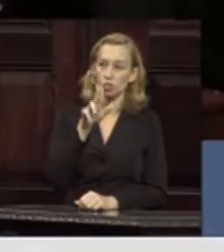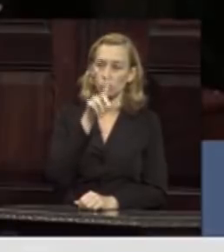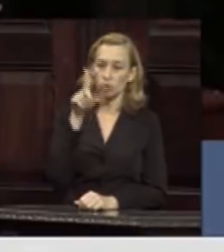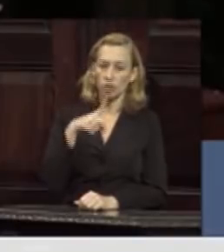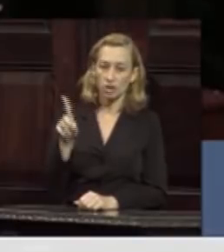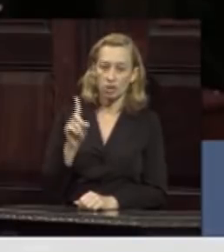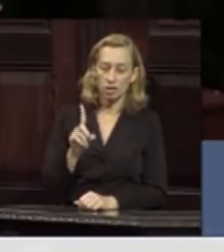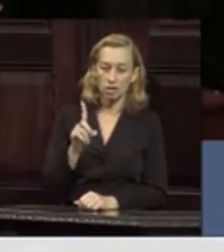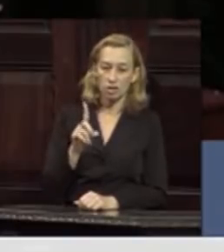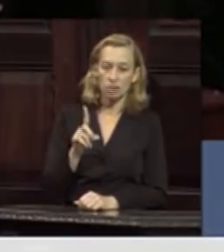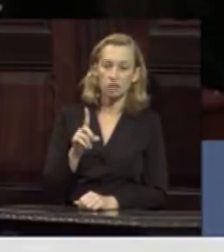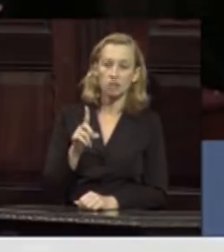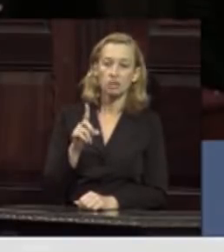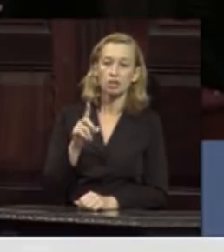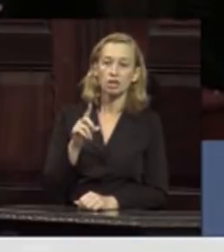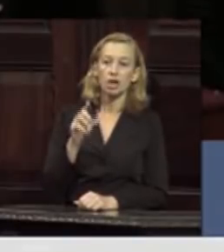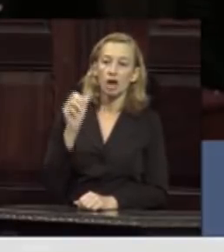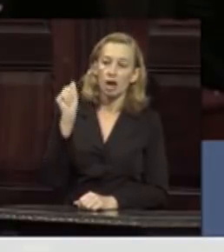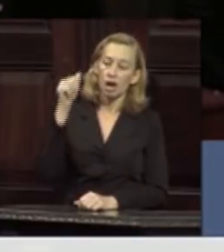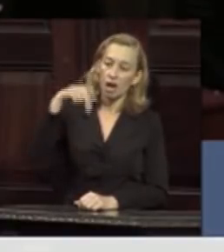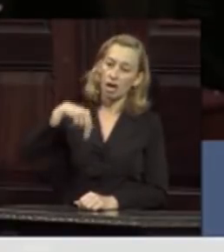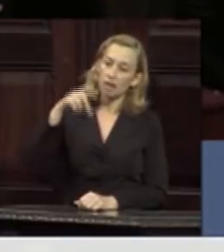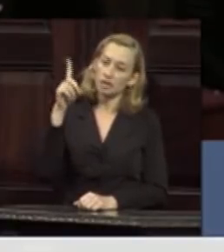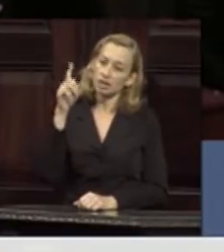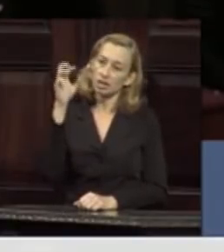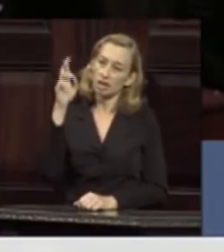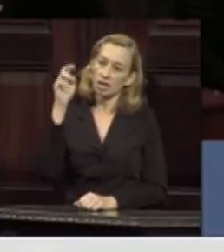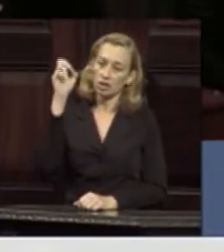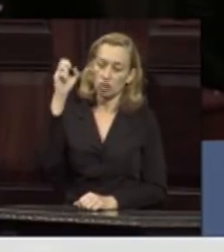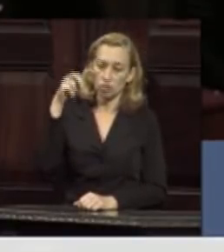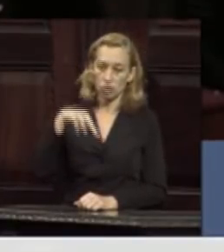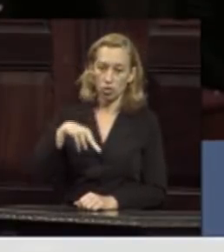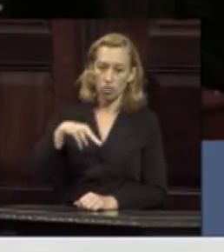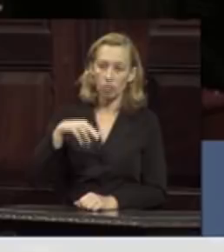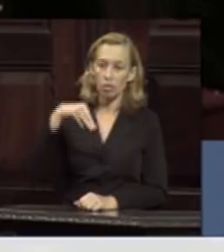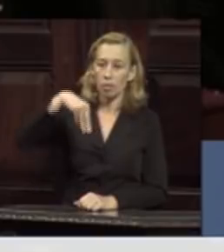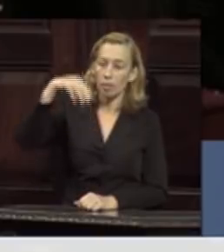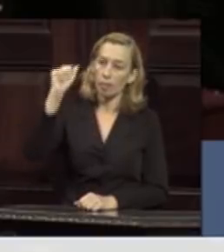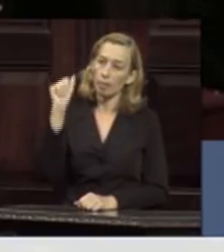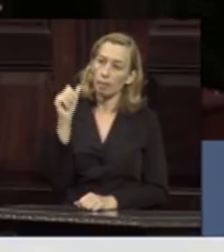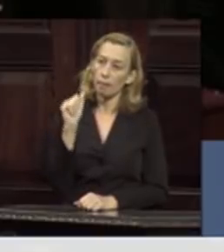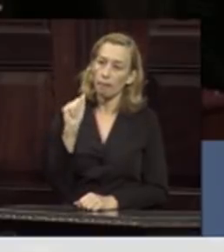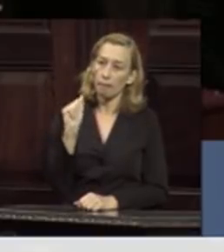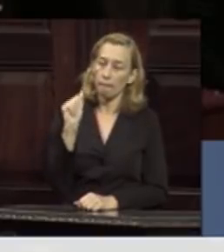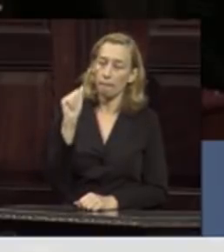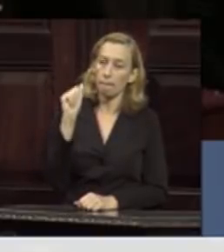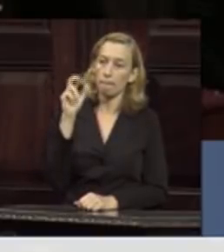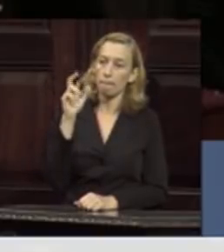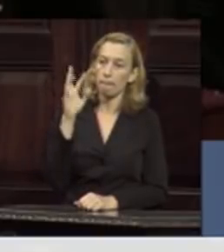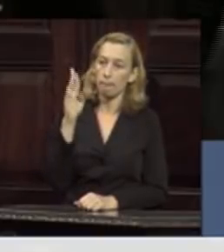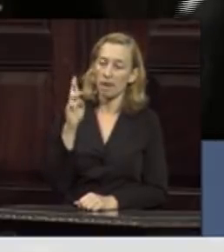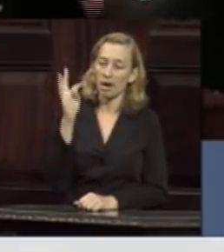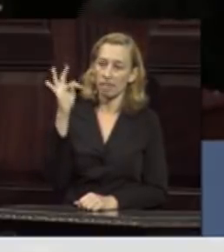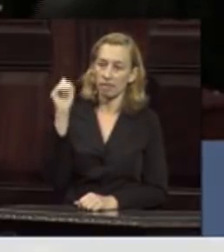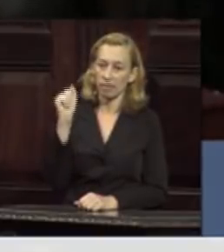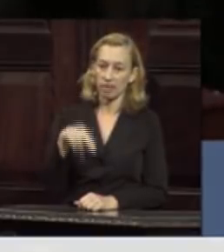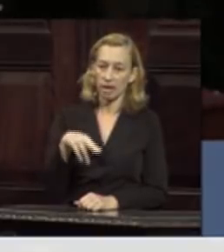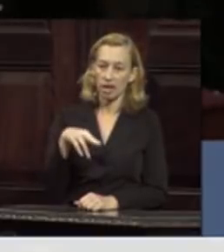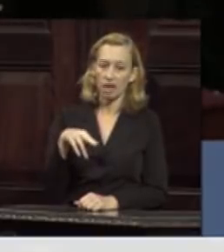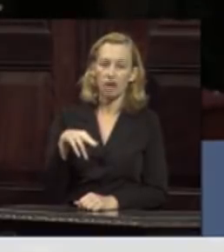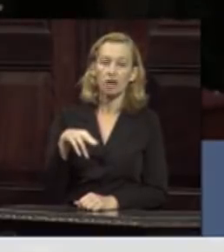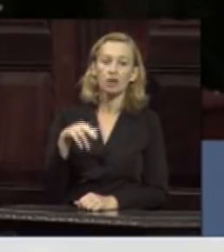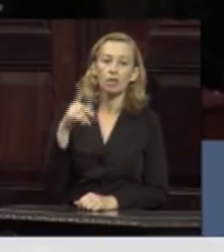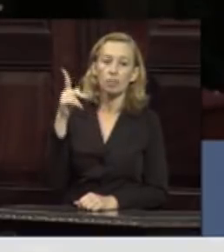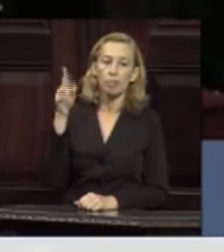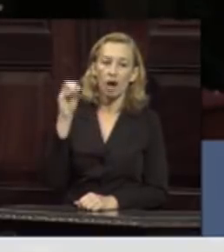Márcio Pacheco, Valdec, Flávio Serafim, Marta Rocha, Zeidan, enfermeira,